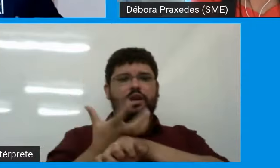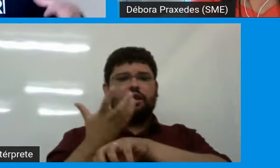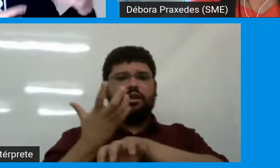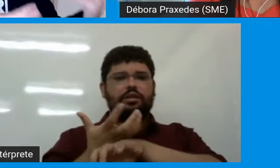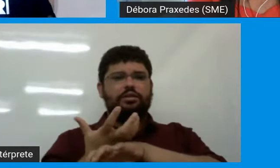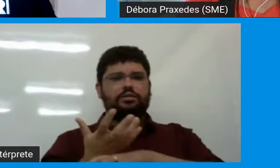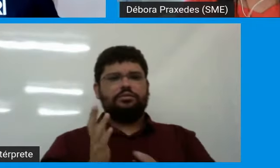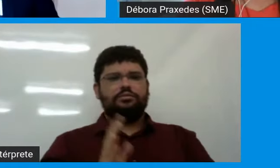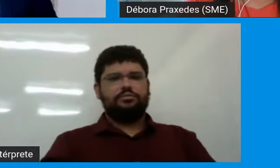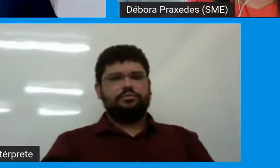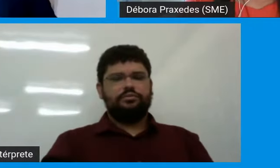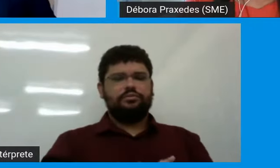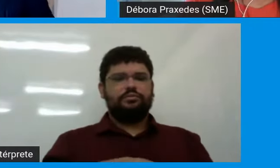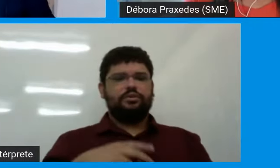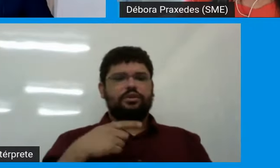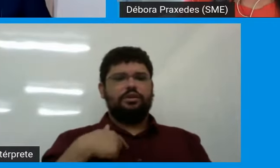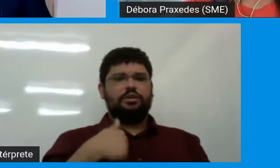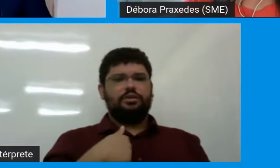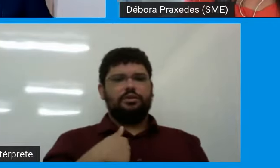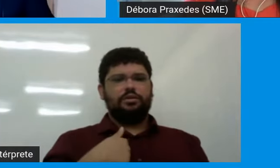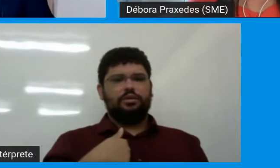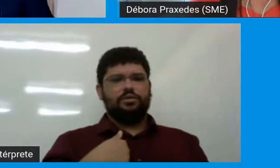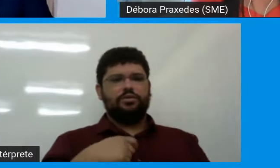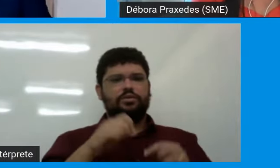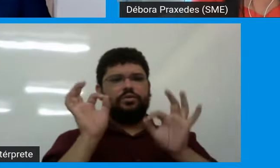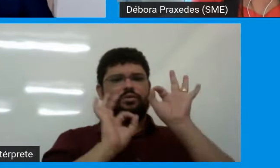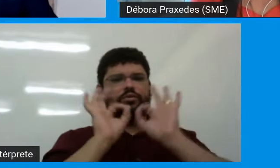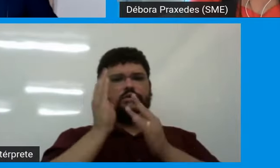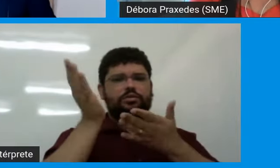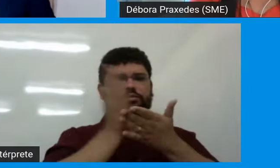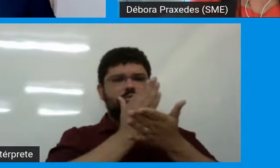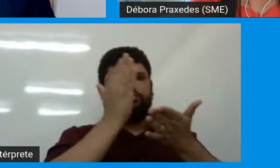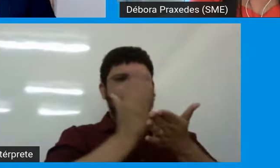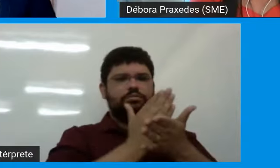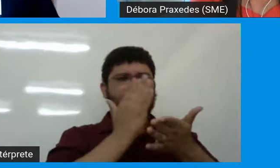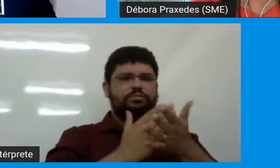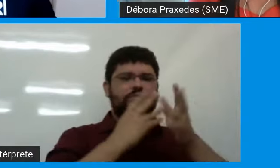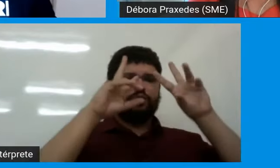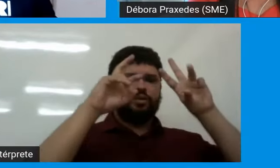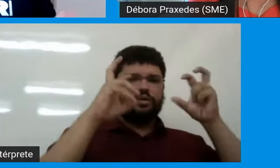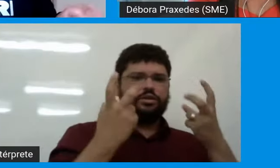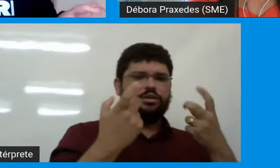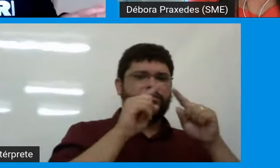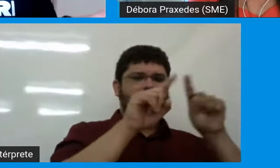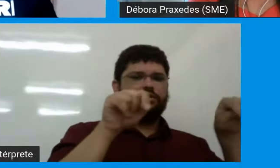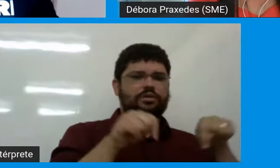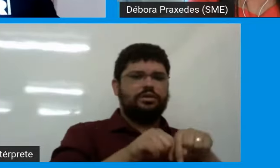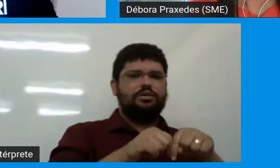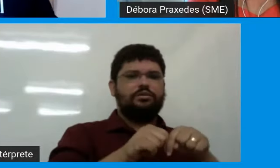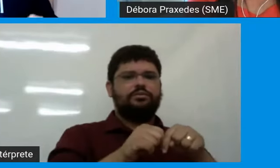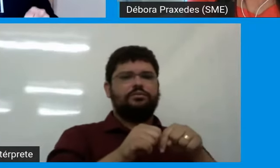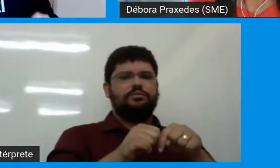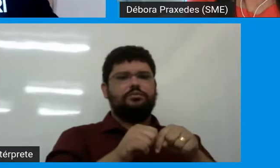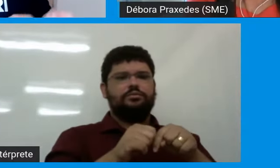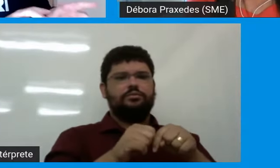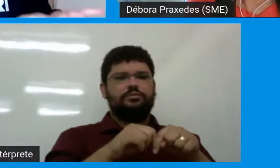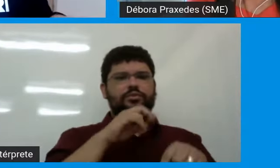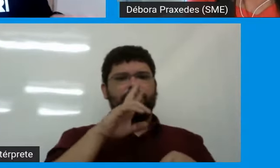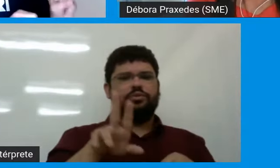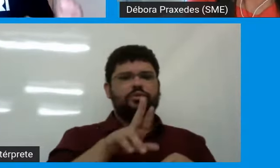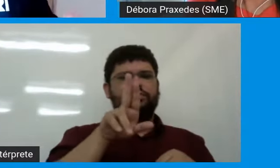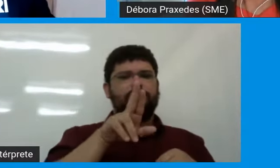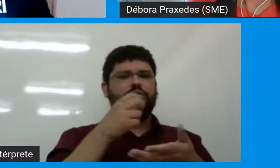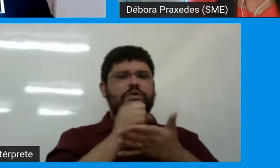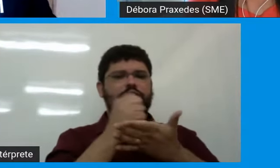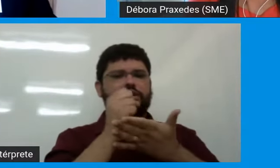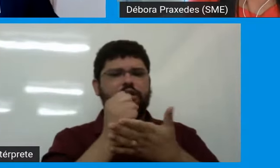educação. Eu estou fazendo um portfólio na minha turma. Eu estou fazendo tal coisa na minha turma, eu estou usando games na minha turma. Ah,